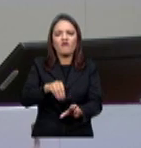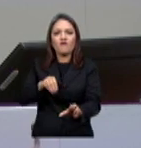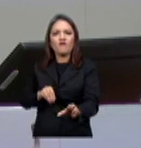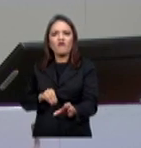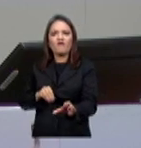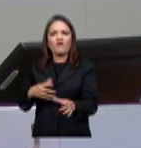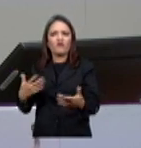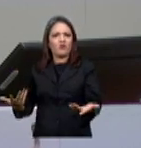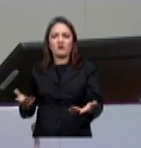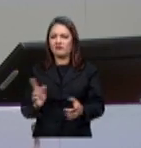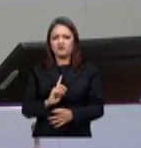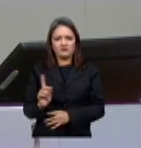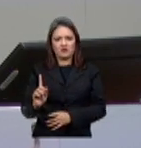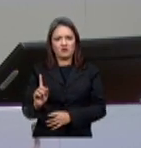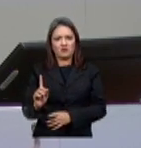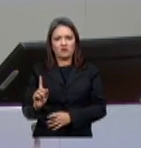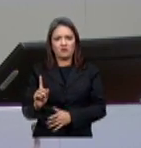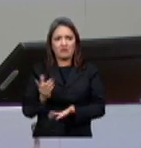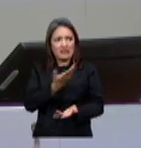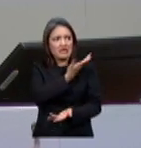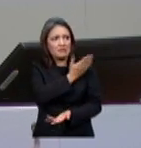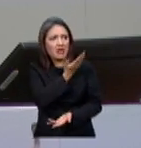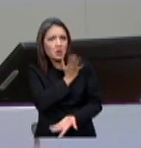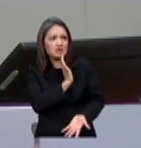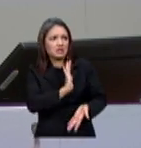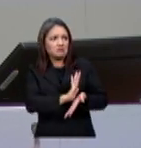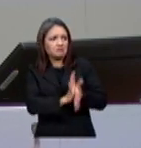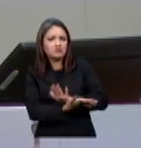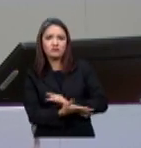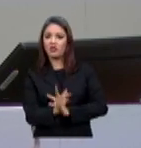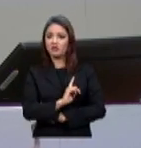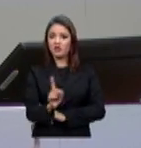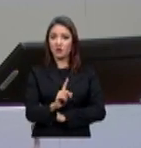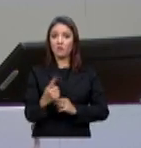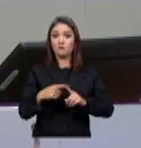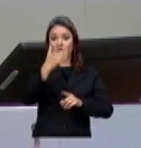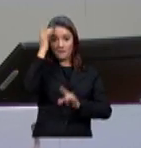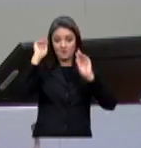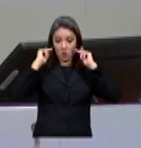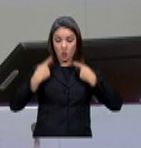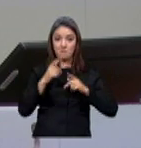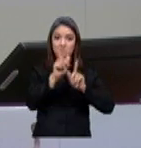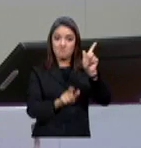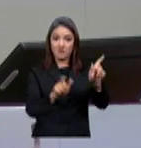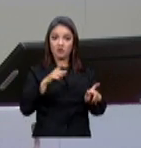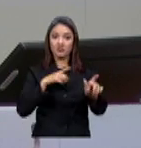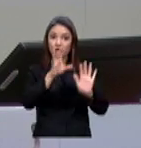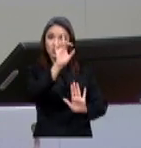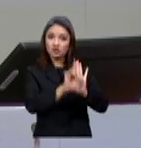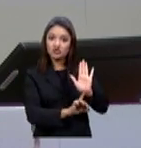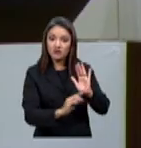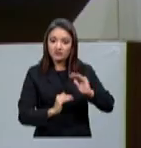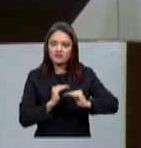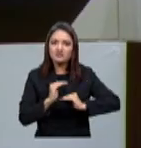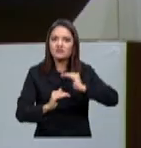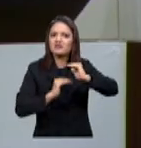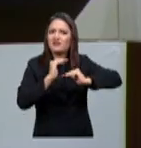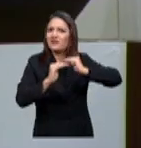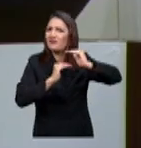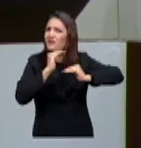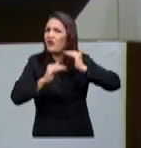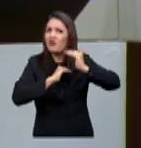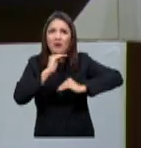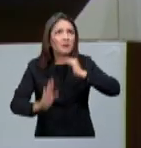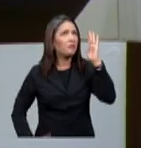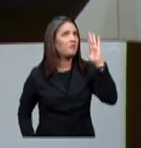porque o ser humano o ser um jeito de se desenvolver até o limite das suas